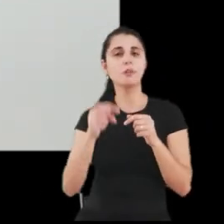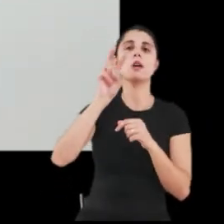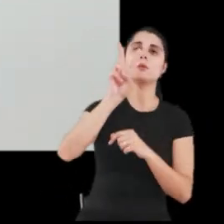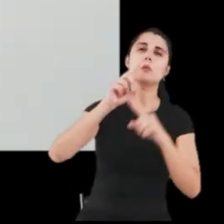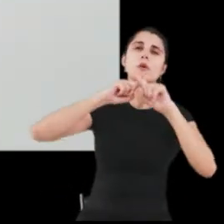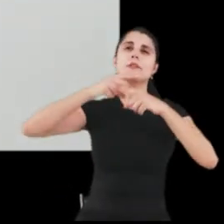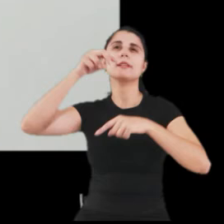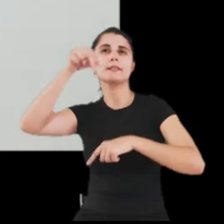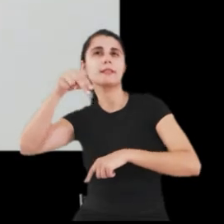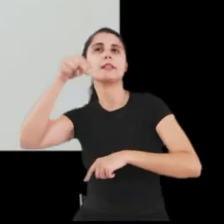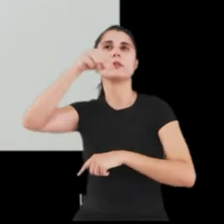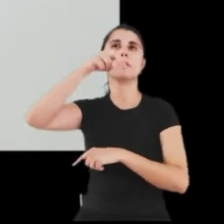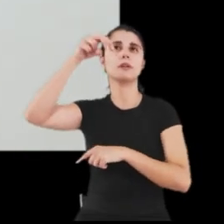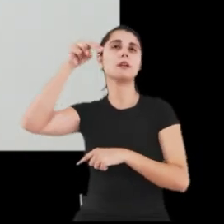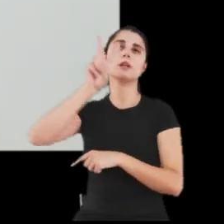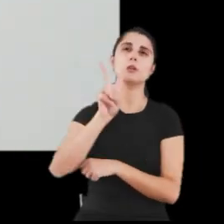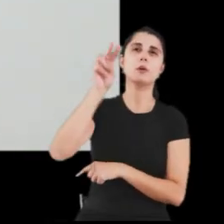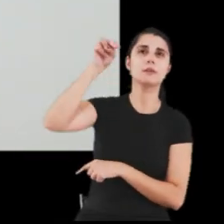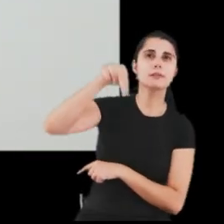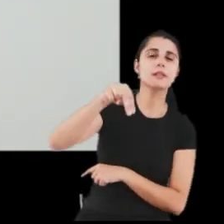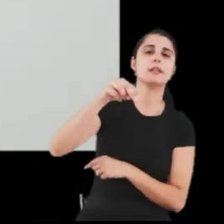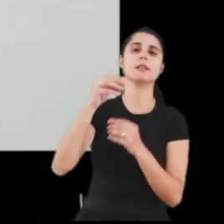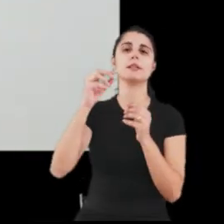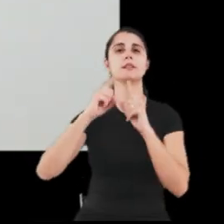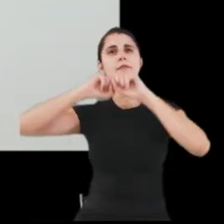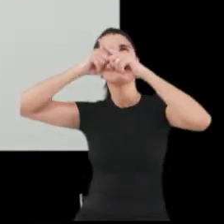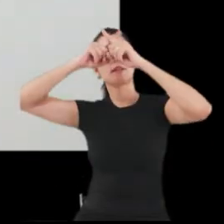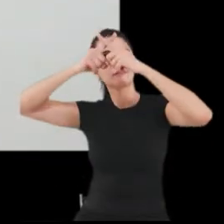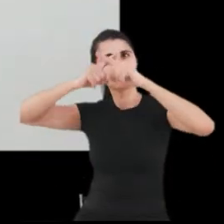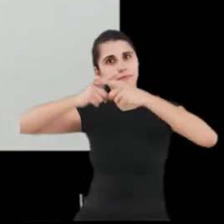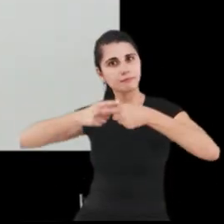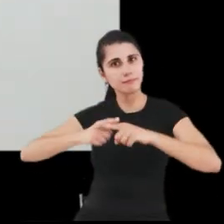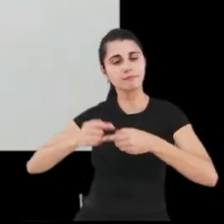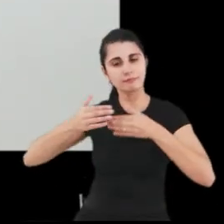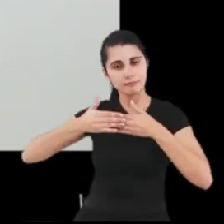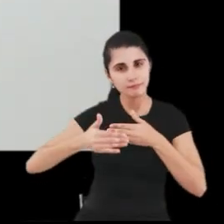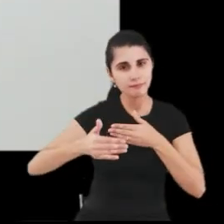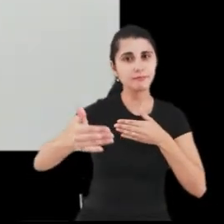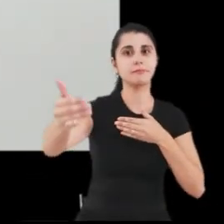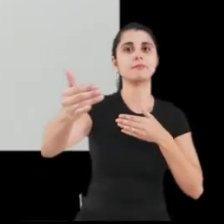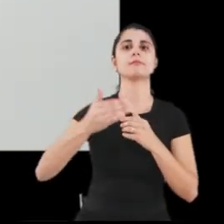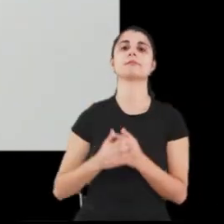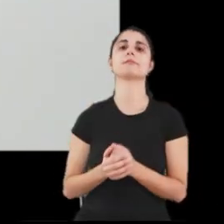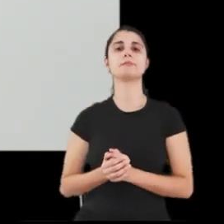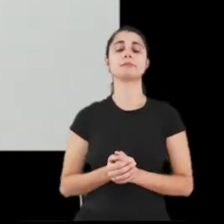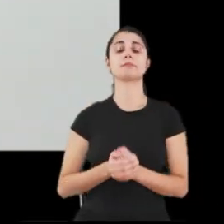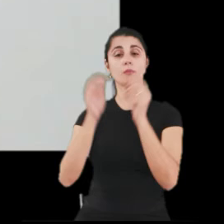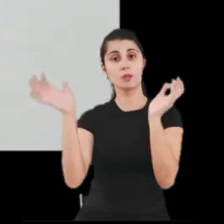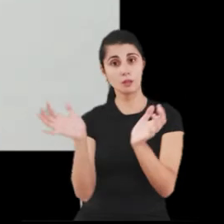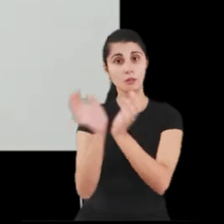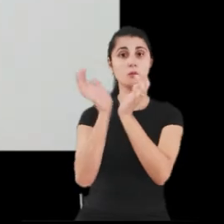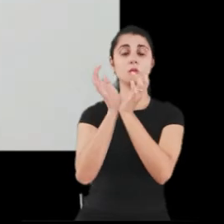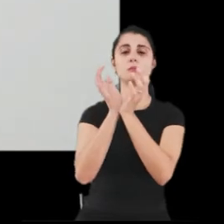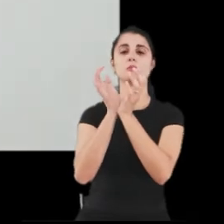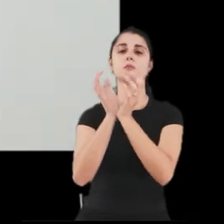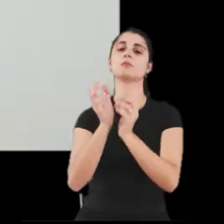vezes n, 2n, 3 vezes n, 3n e assim por diante. Então nós vamos ter aqui o conjunto